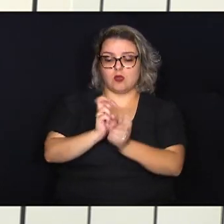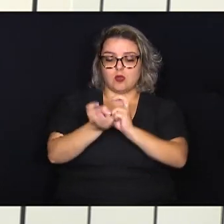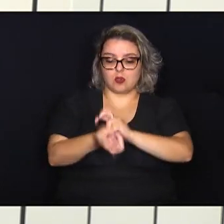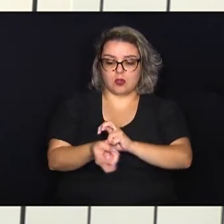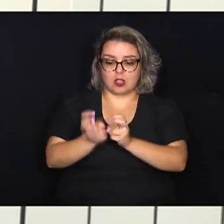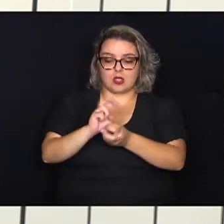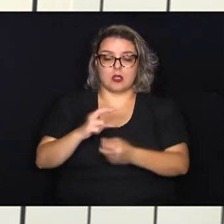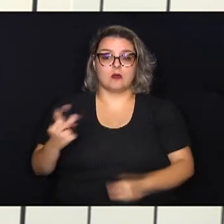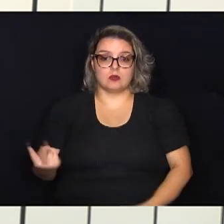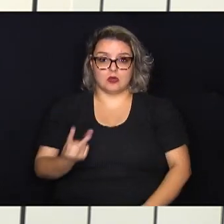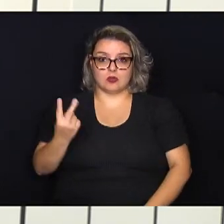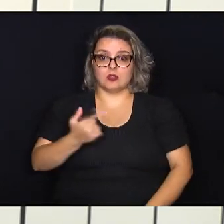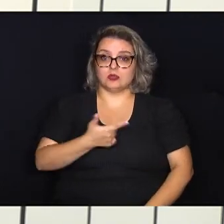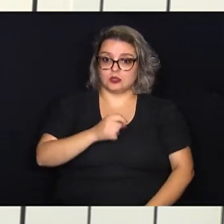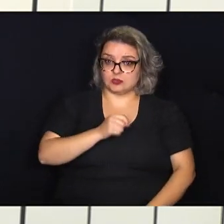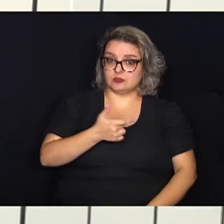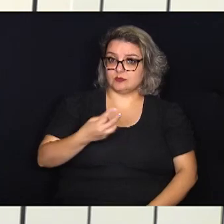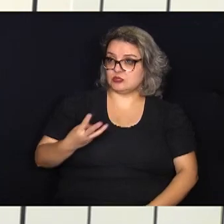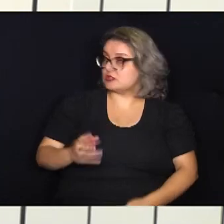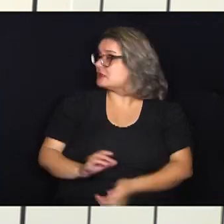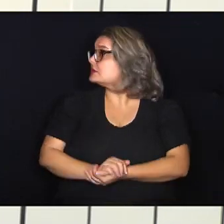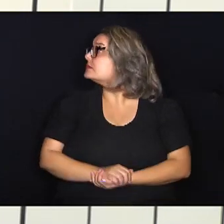Valor 2023.